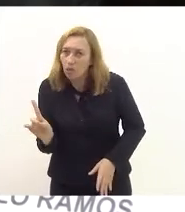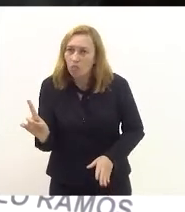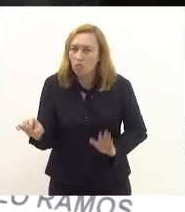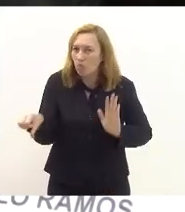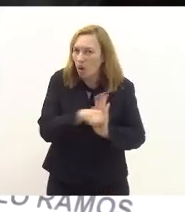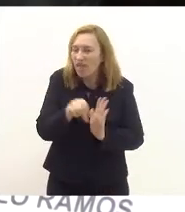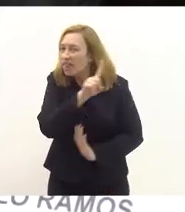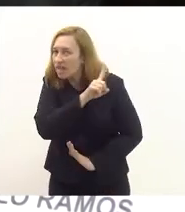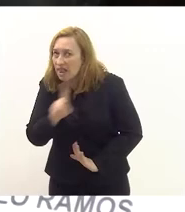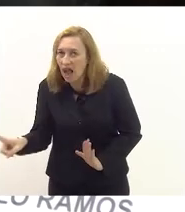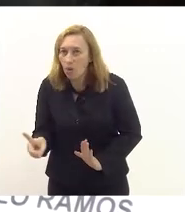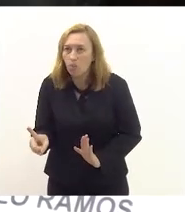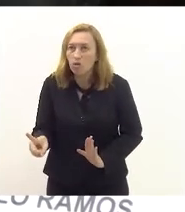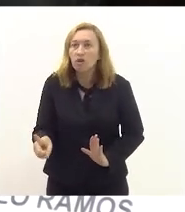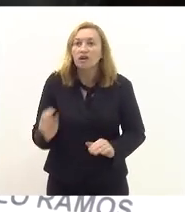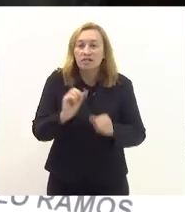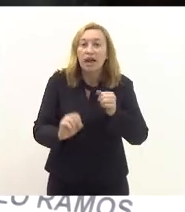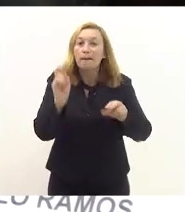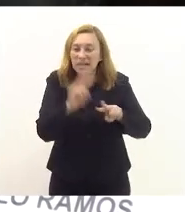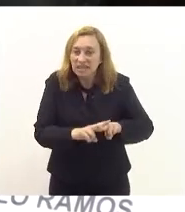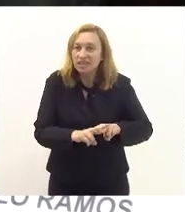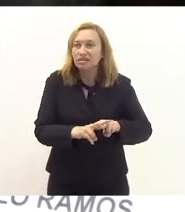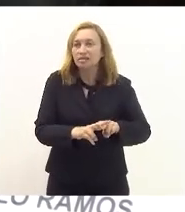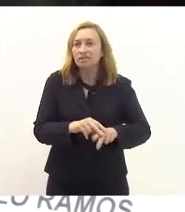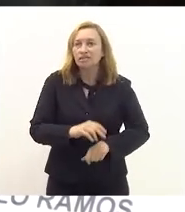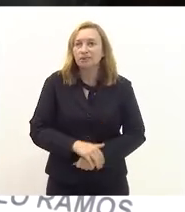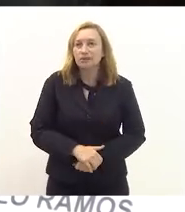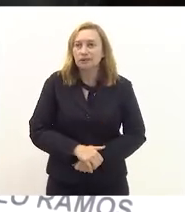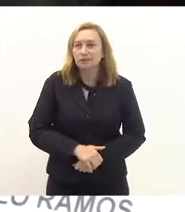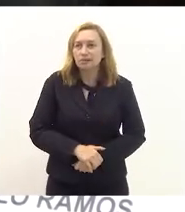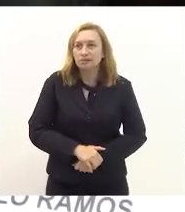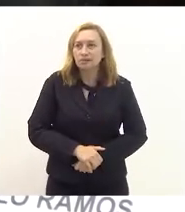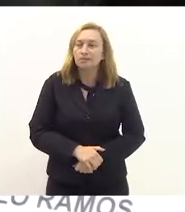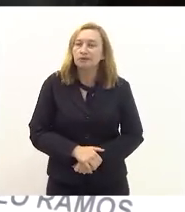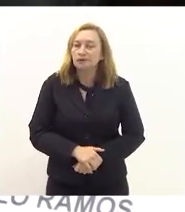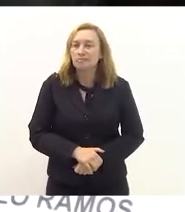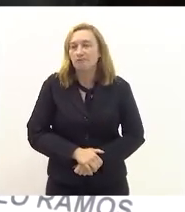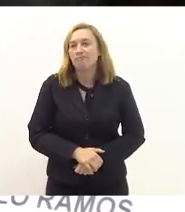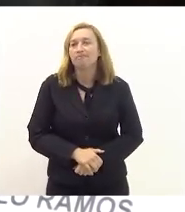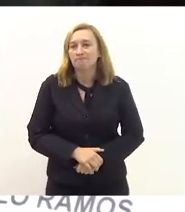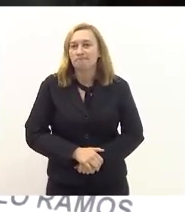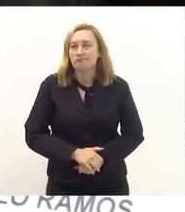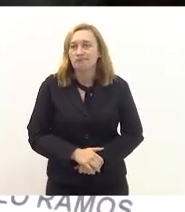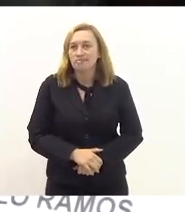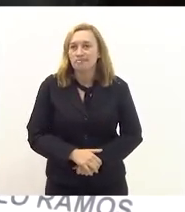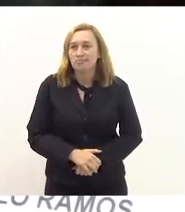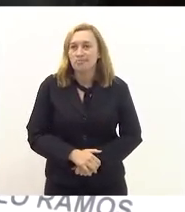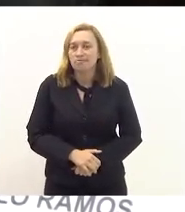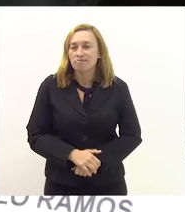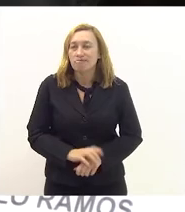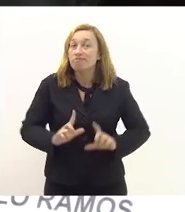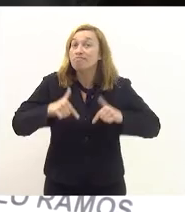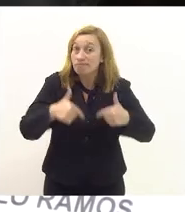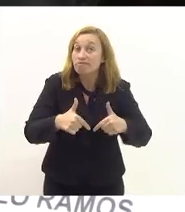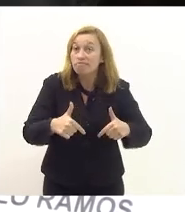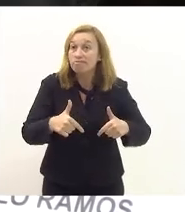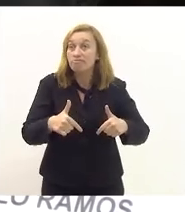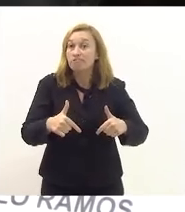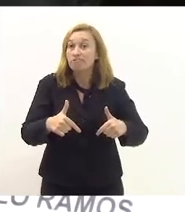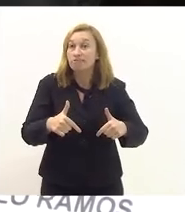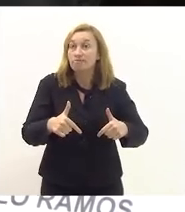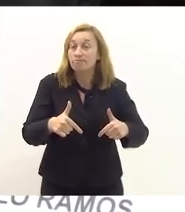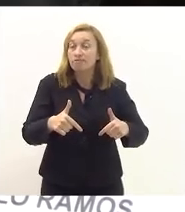morrer. O que tem que se fazer é prender. Só que eu acho que essa ação foi uma ação orquestrada